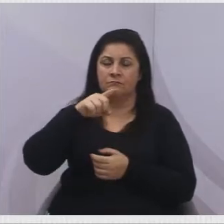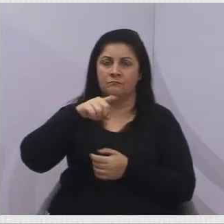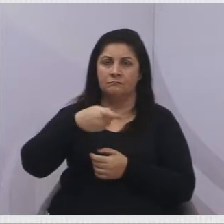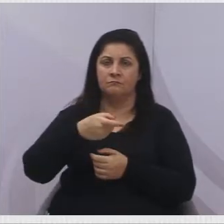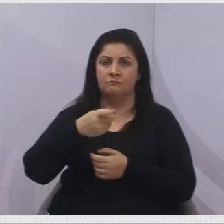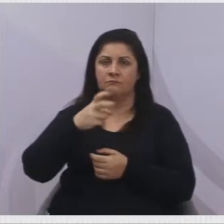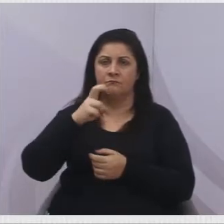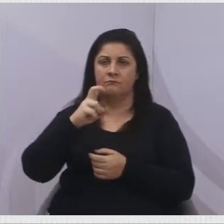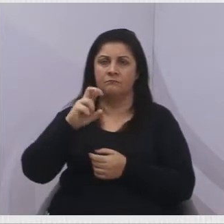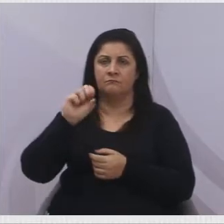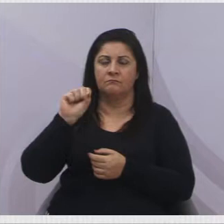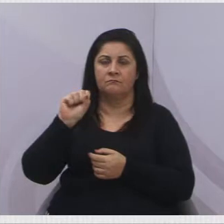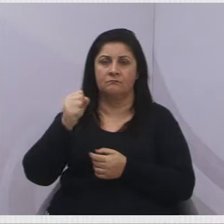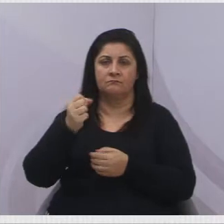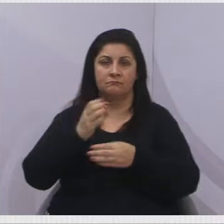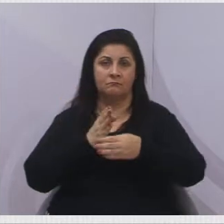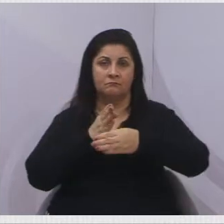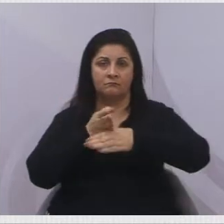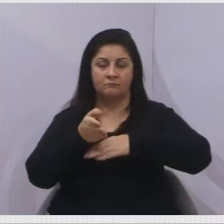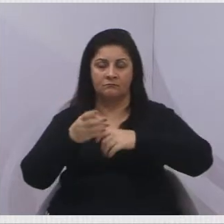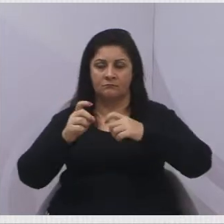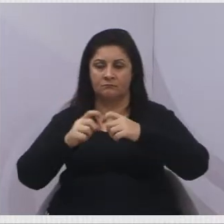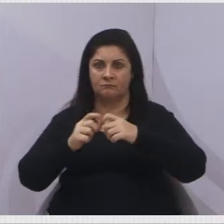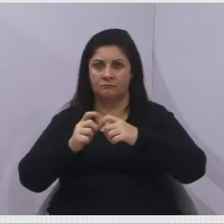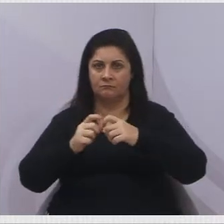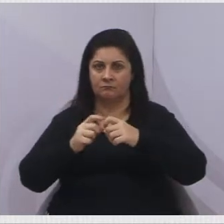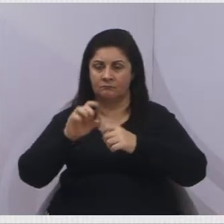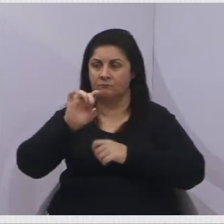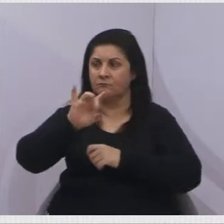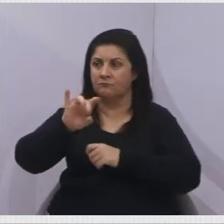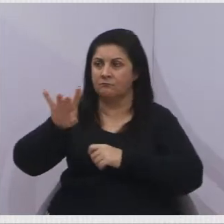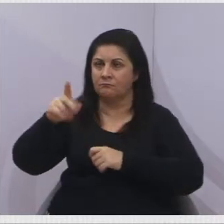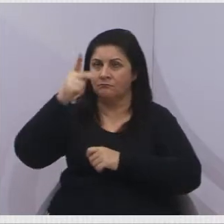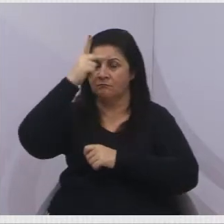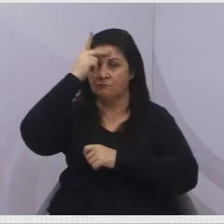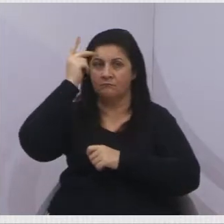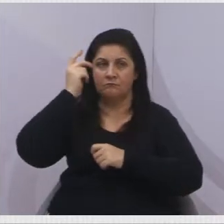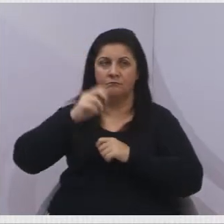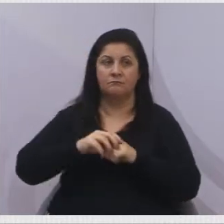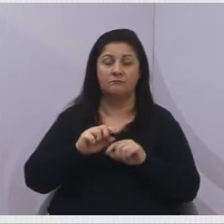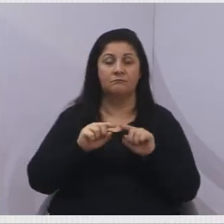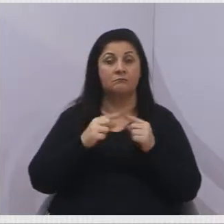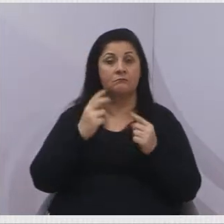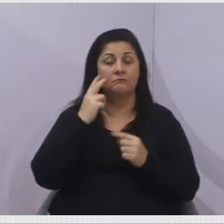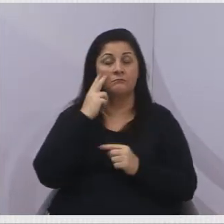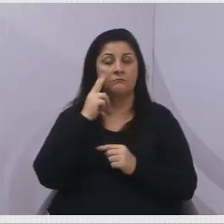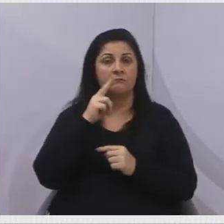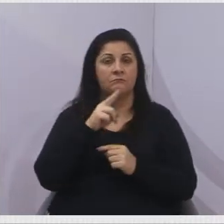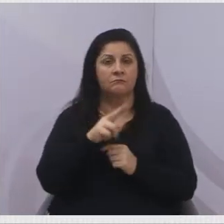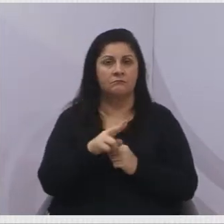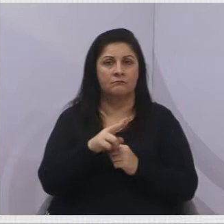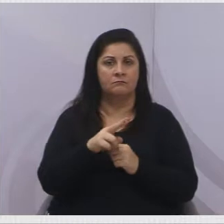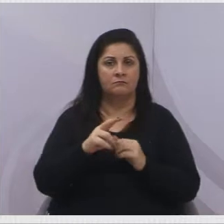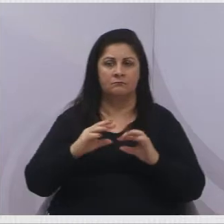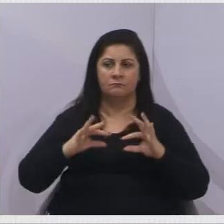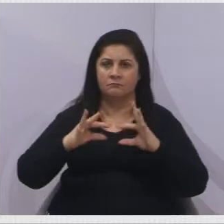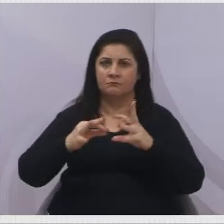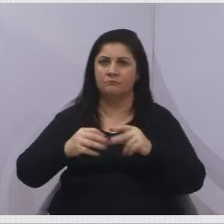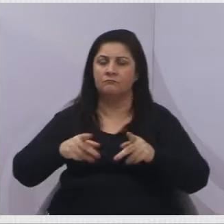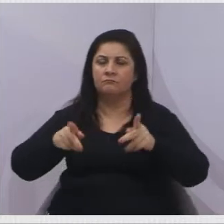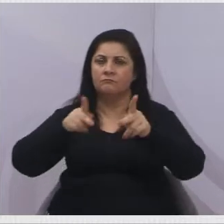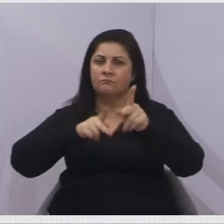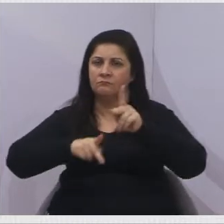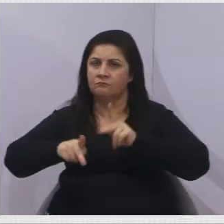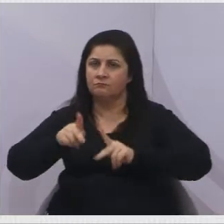2,58 consultas por habitante, mas se observarmos a população que